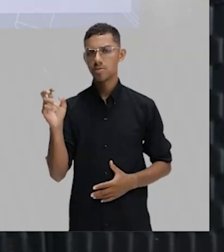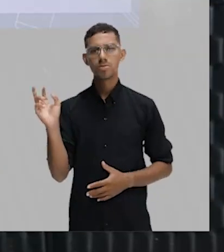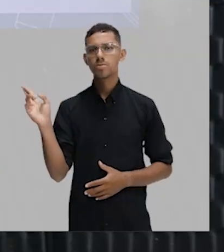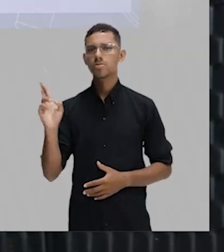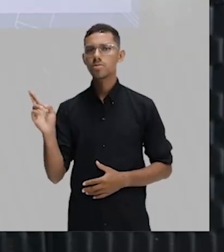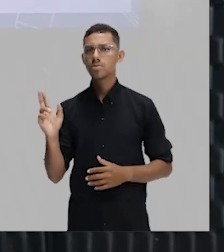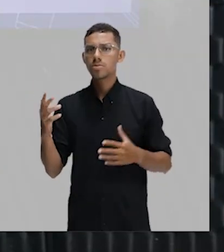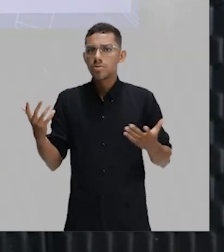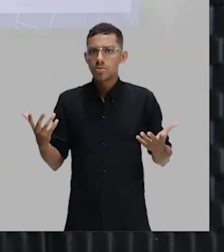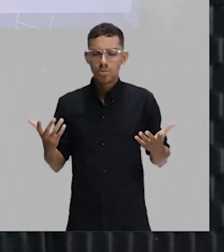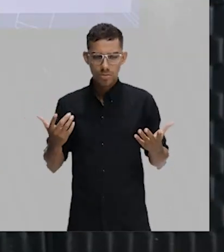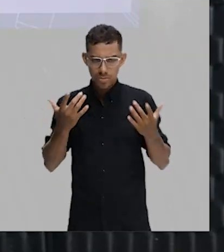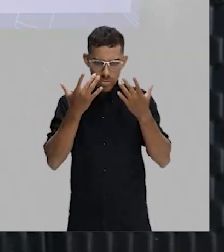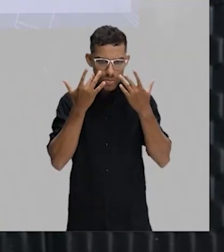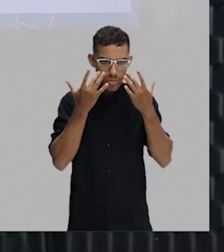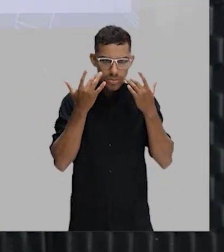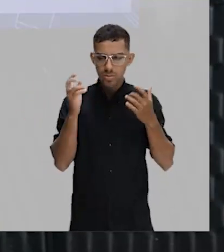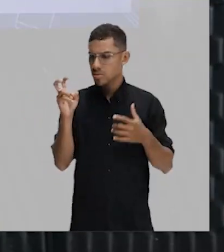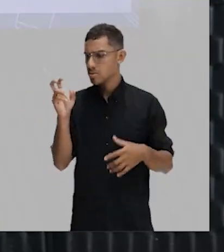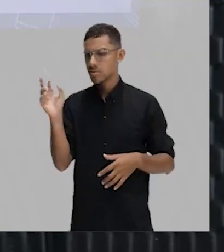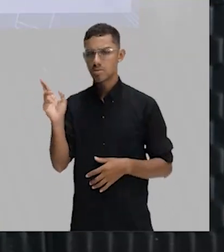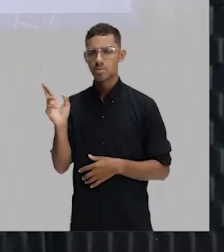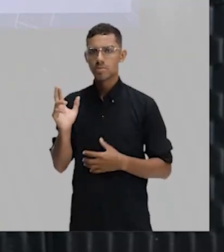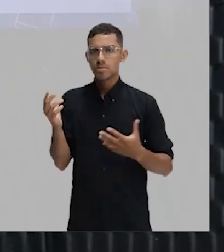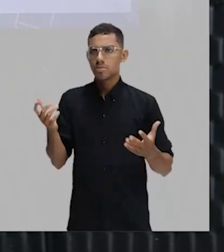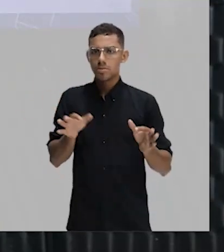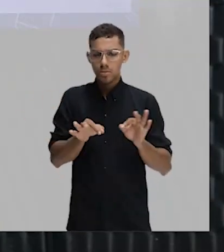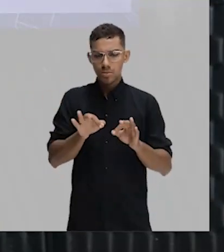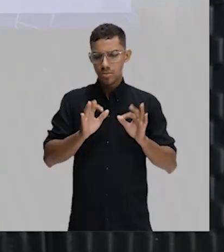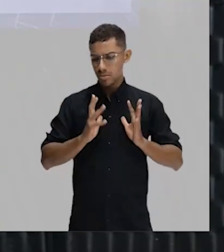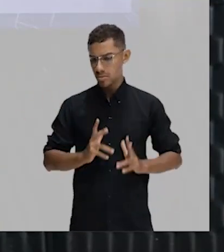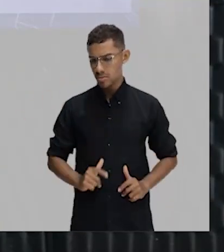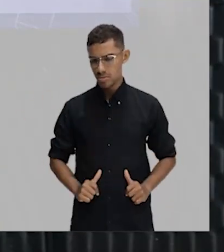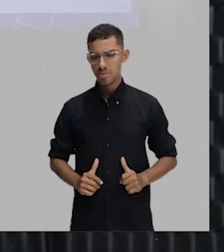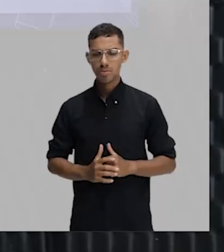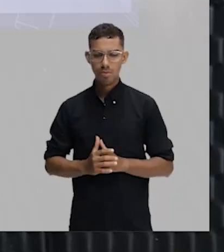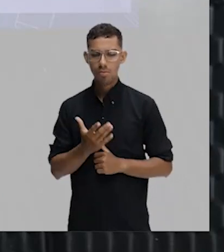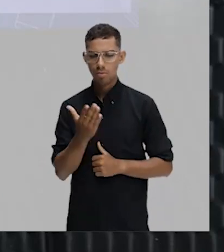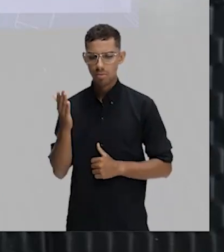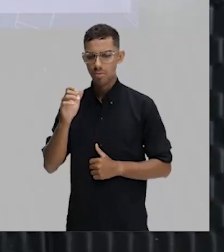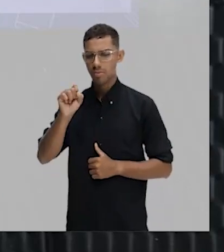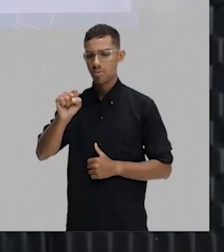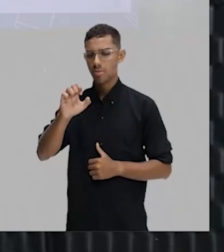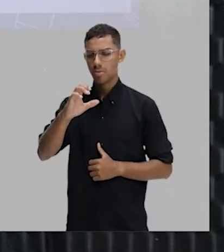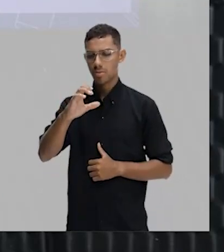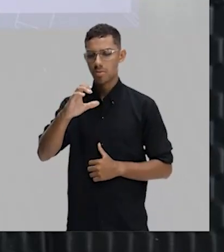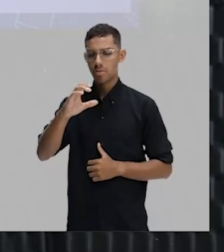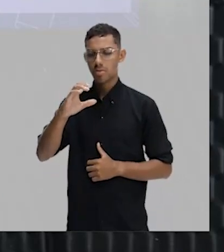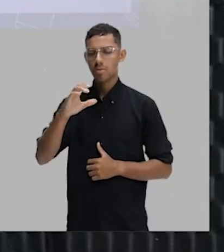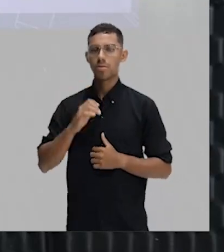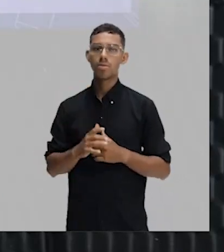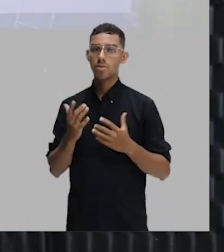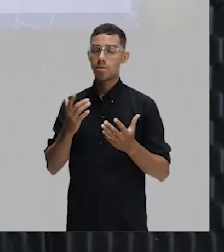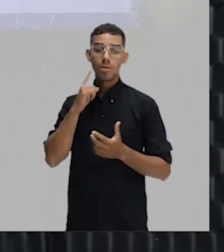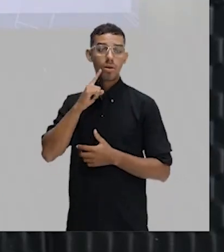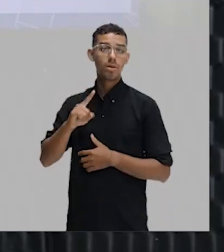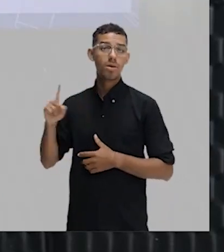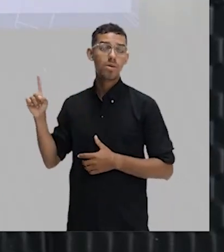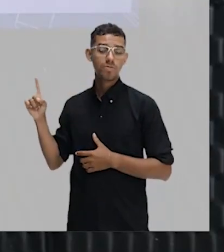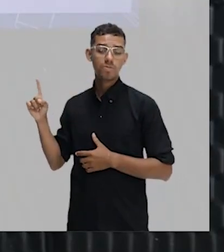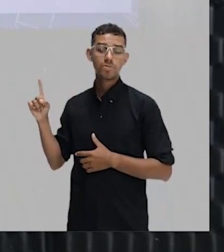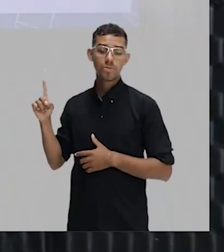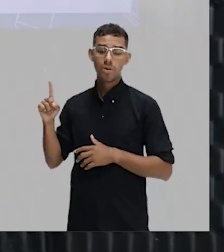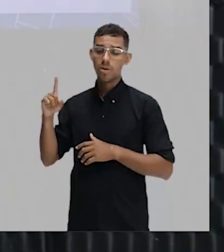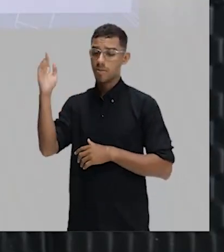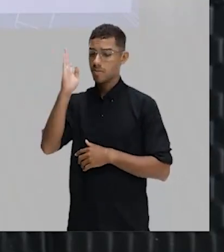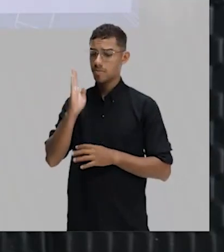assistir espetáculo por R$5? É só para manutenção, para limpeza do teatro. E o SESC produz isso no Brasil inteiro. Existe uma série de